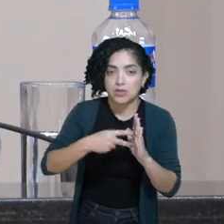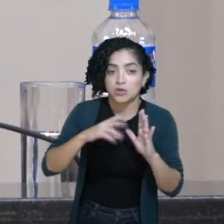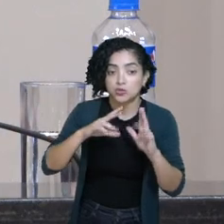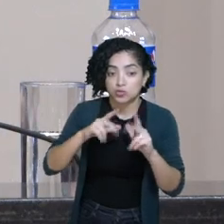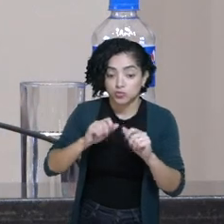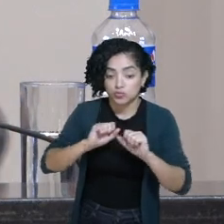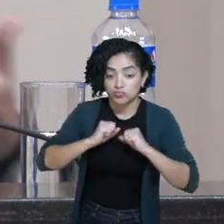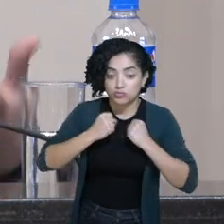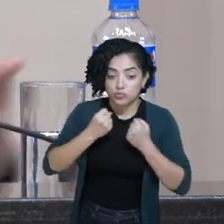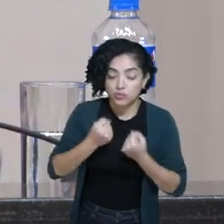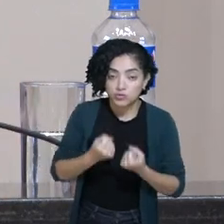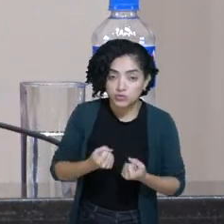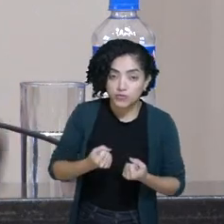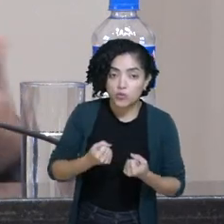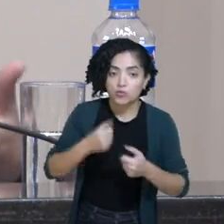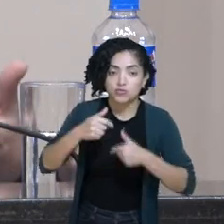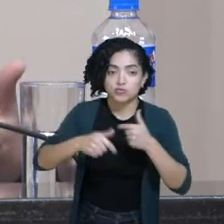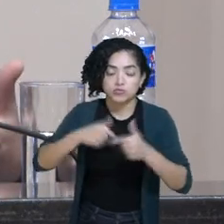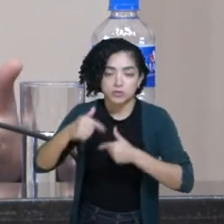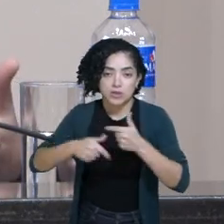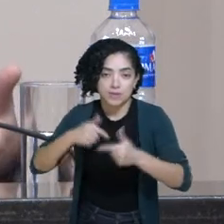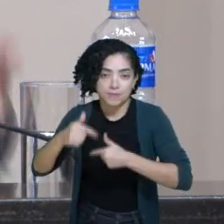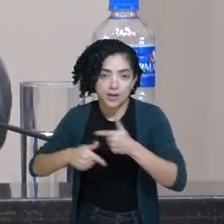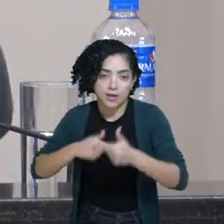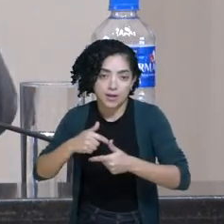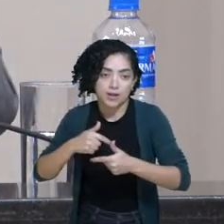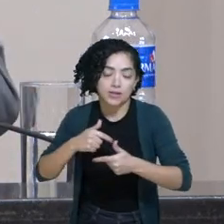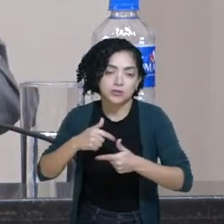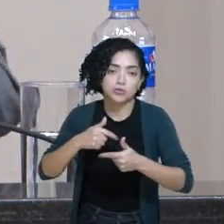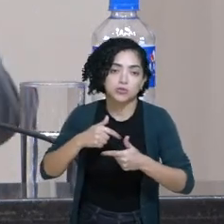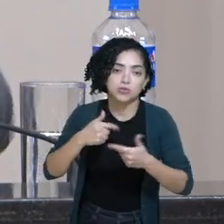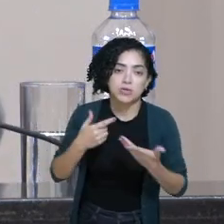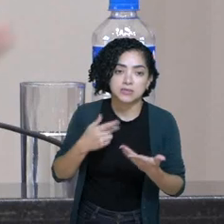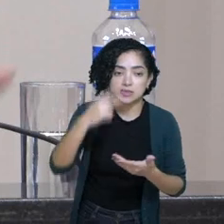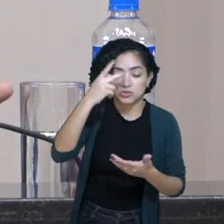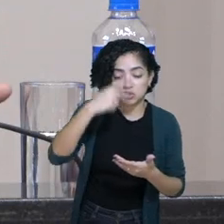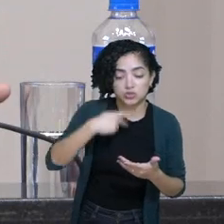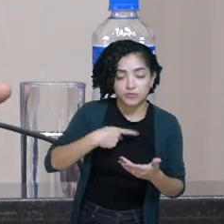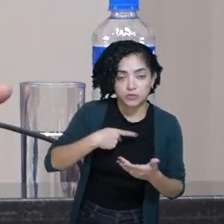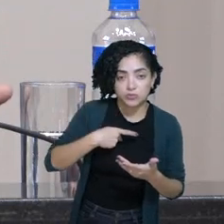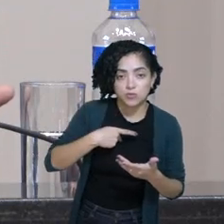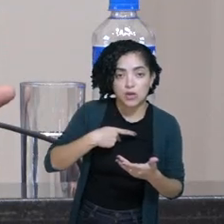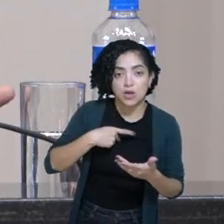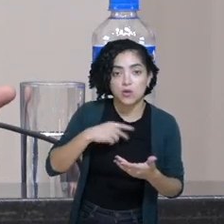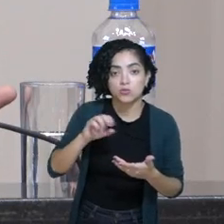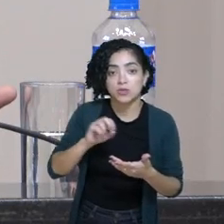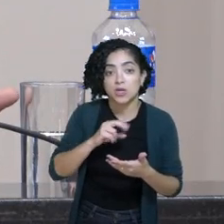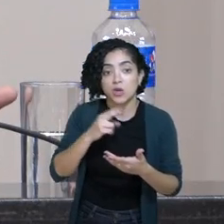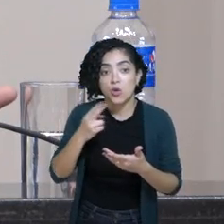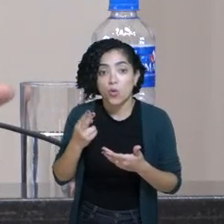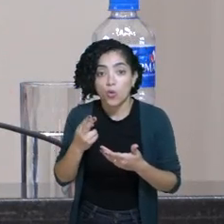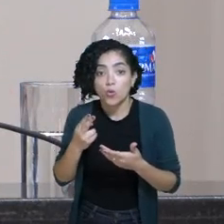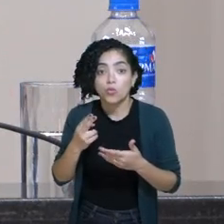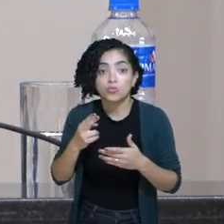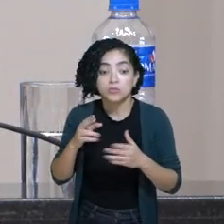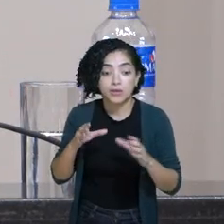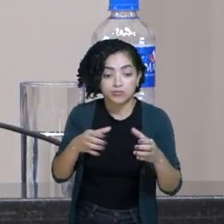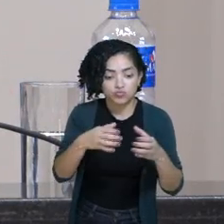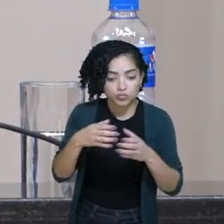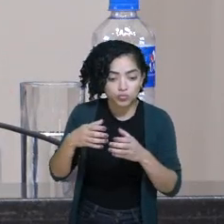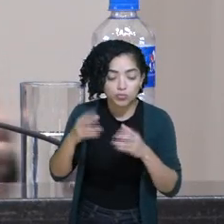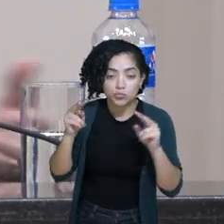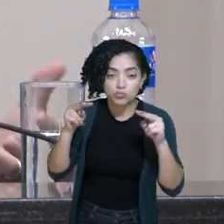esforço todo trabalho acerca da formação seja individual seja do ponto de vista da coletividade